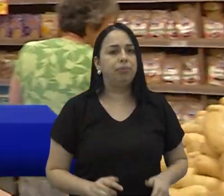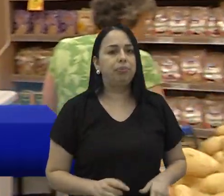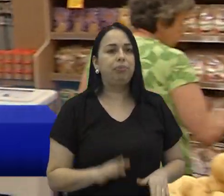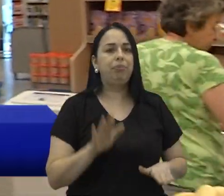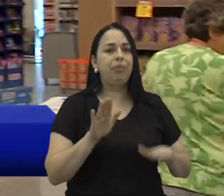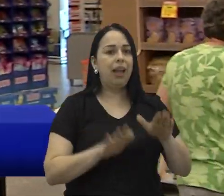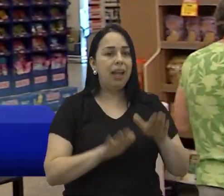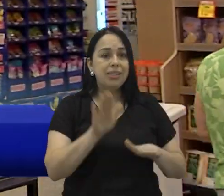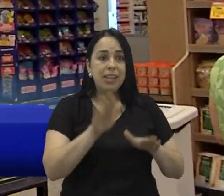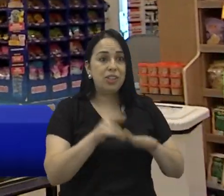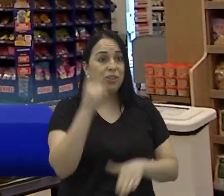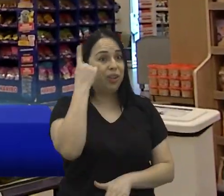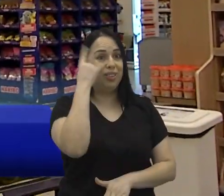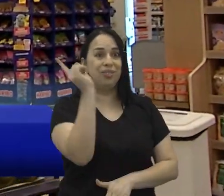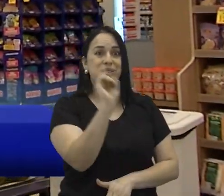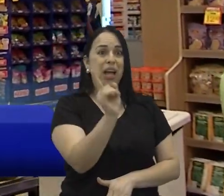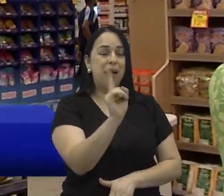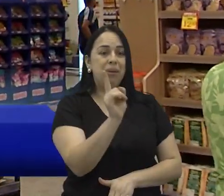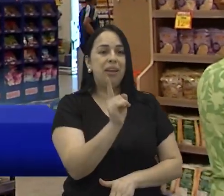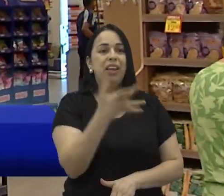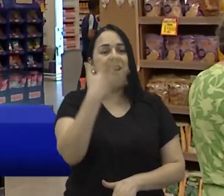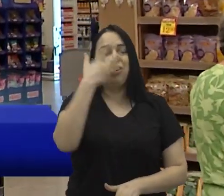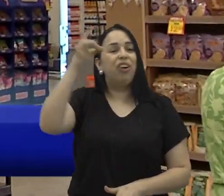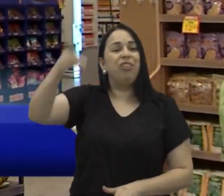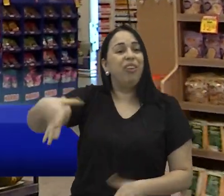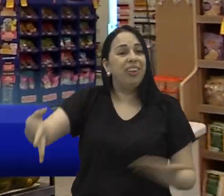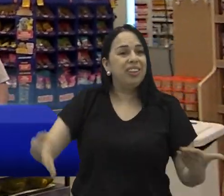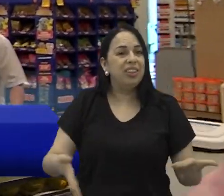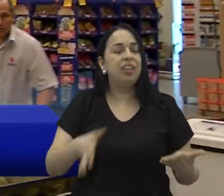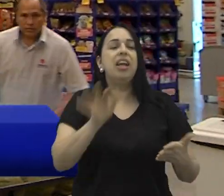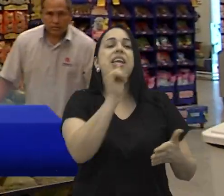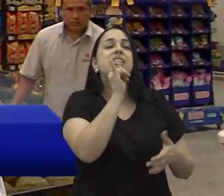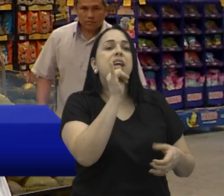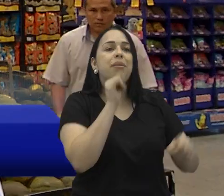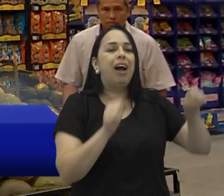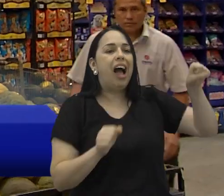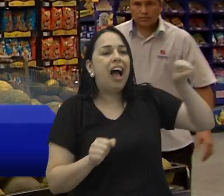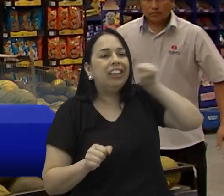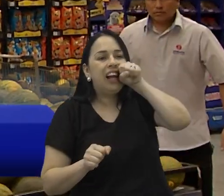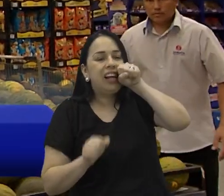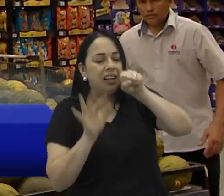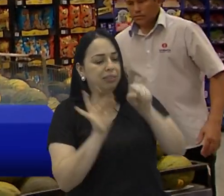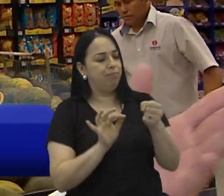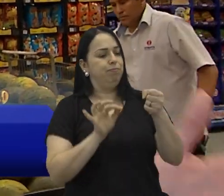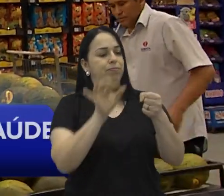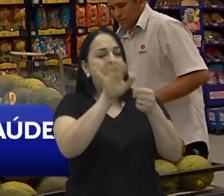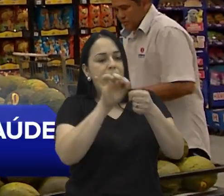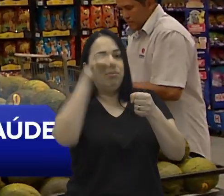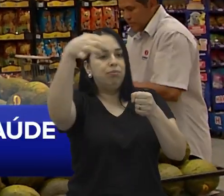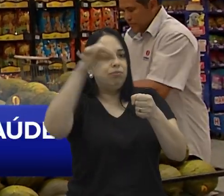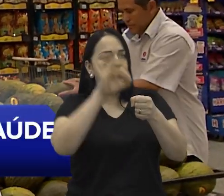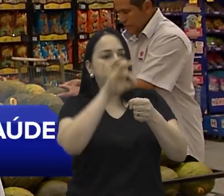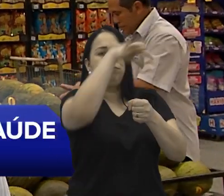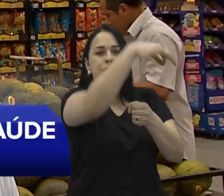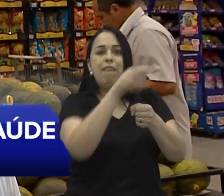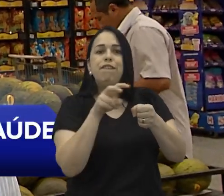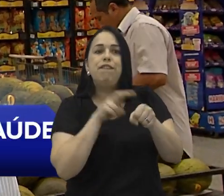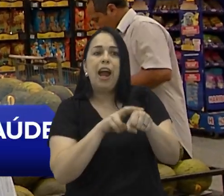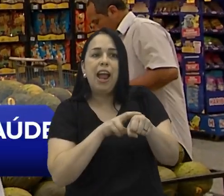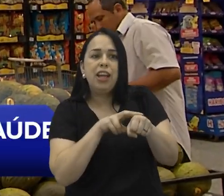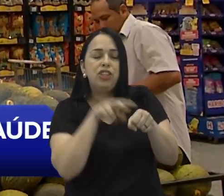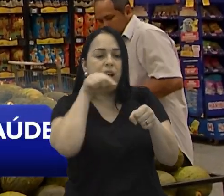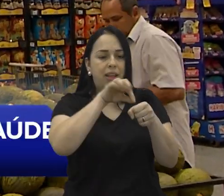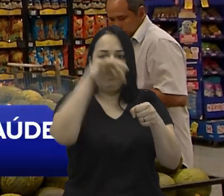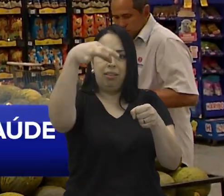às vezes a gente nem sabe e é onde contém a maior parte de nutriente, como você mesmo mencionou, né, na folha da cenoura ali, a gente vai encontrar